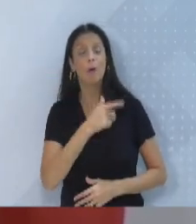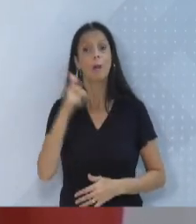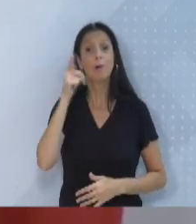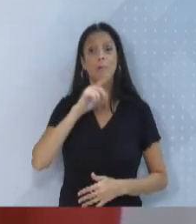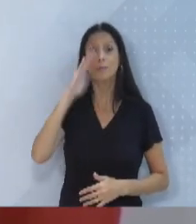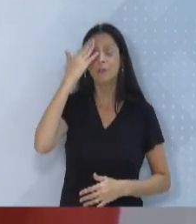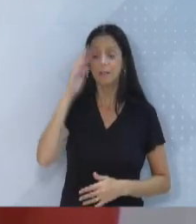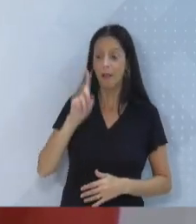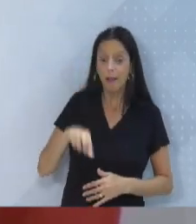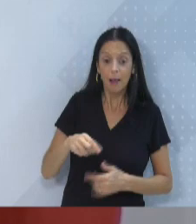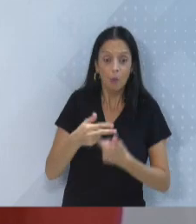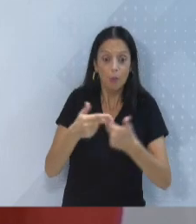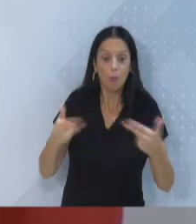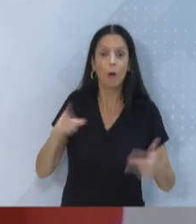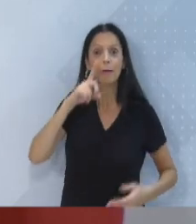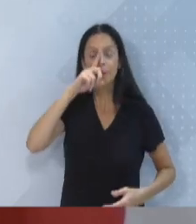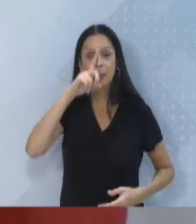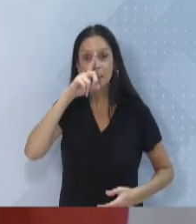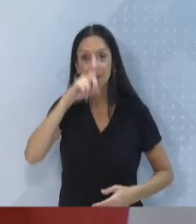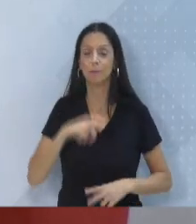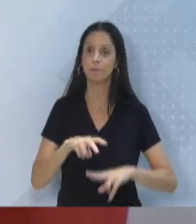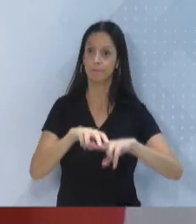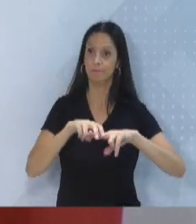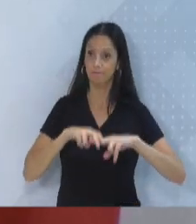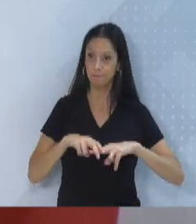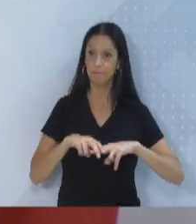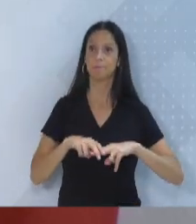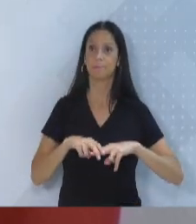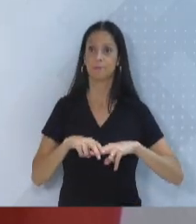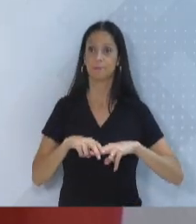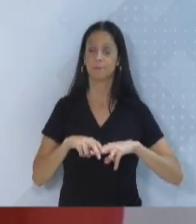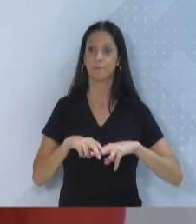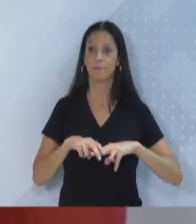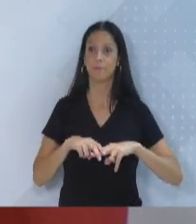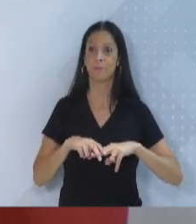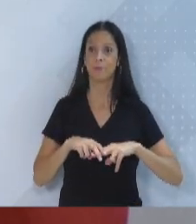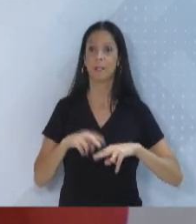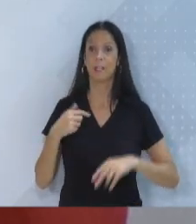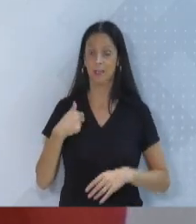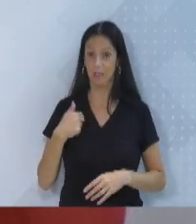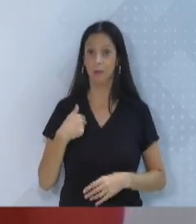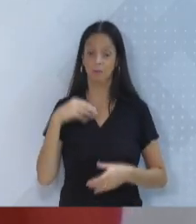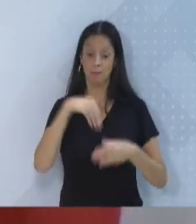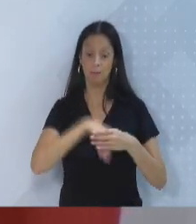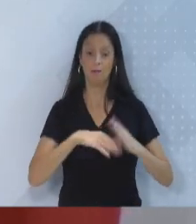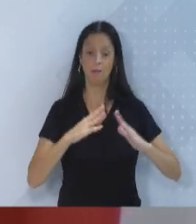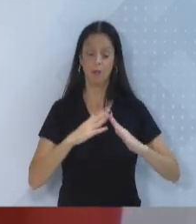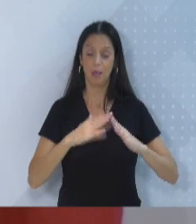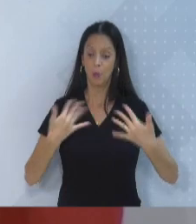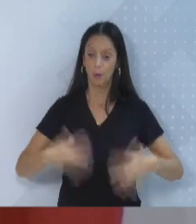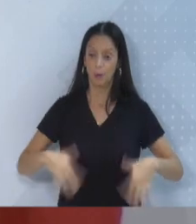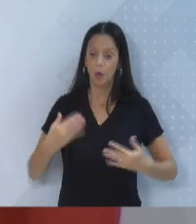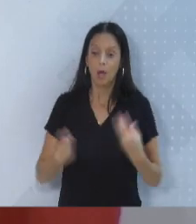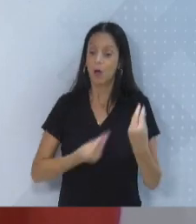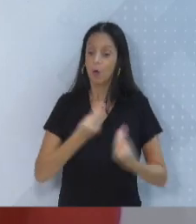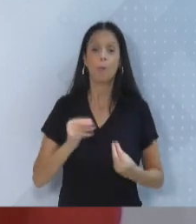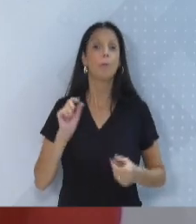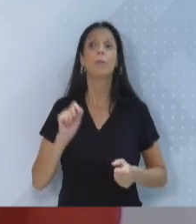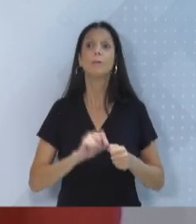perigo. Por conta disso tudo, eu, dentro da minha casa, me vi numa situação de sinuca de